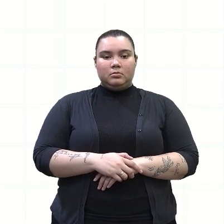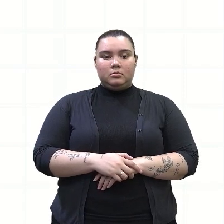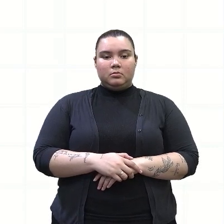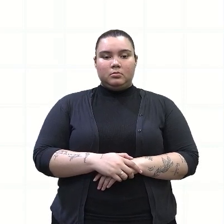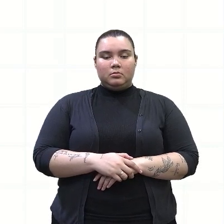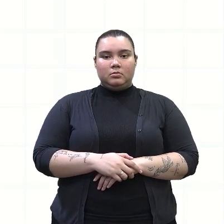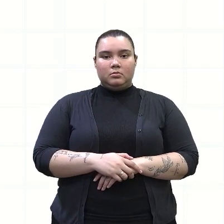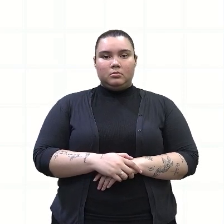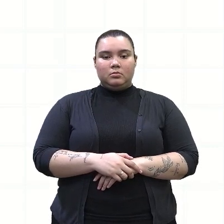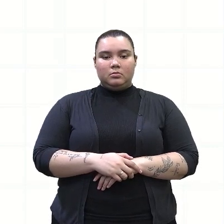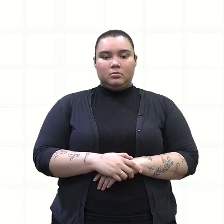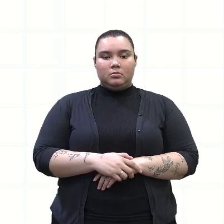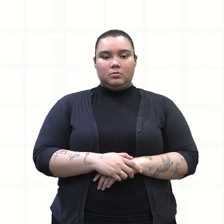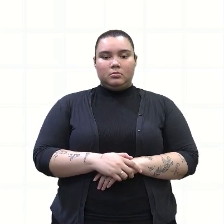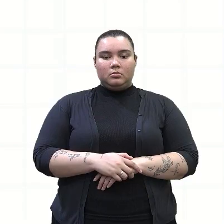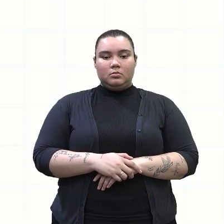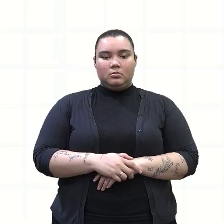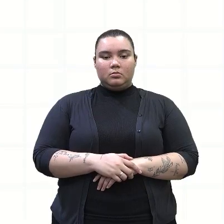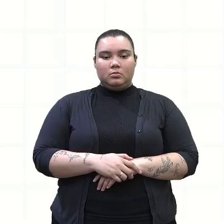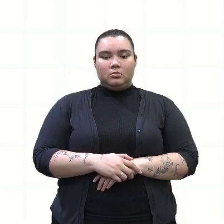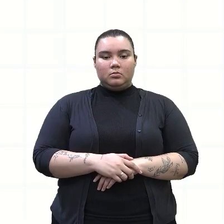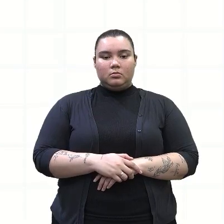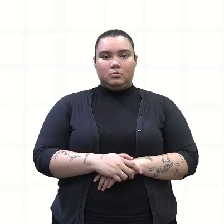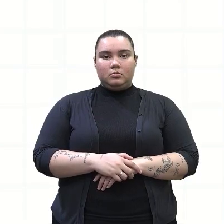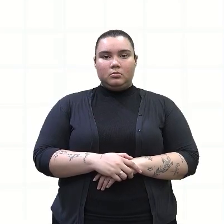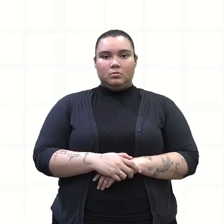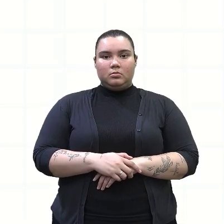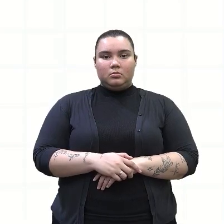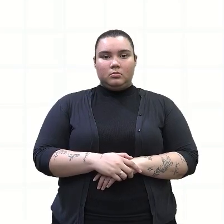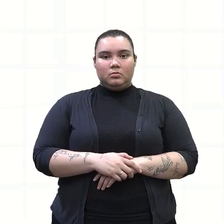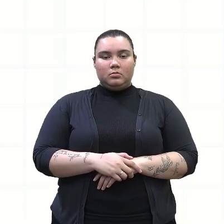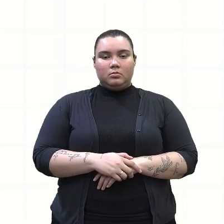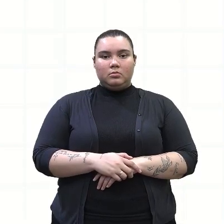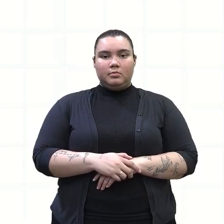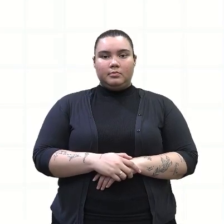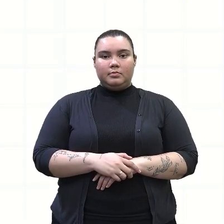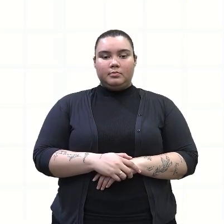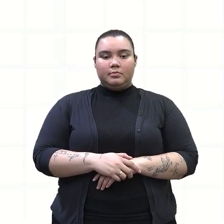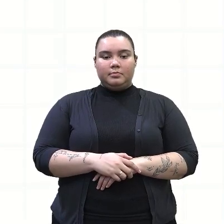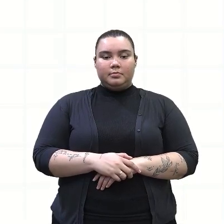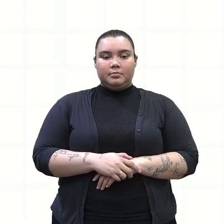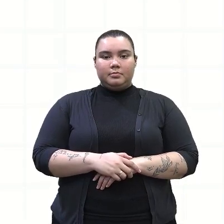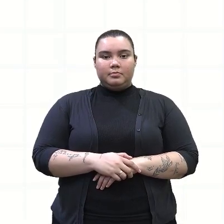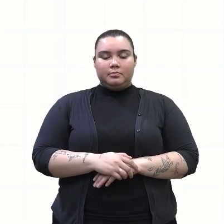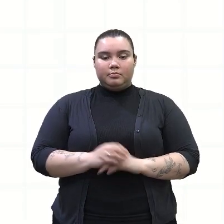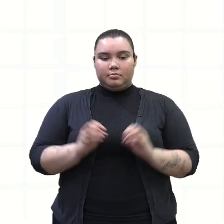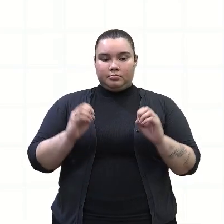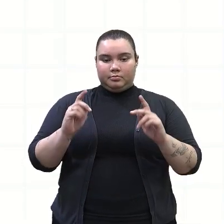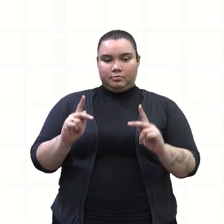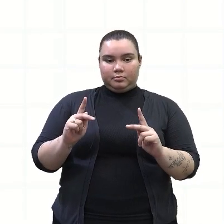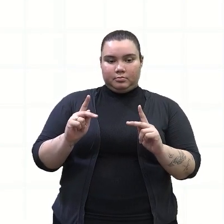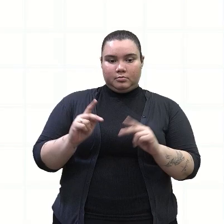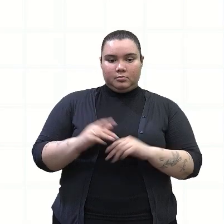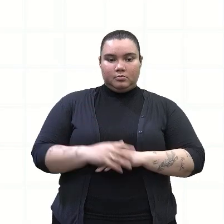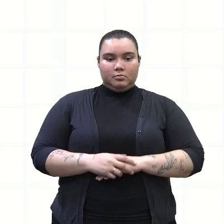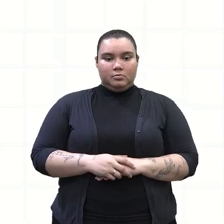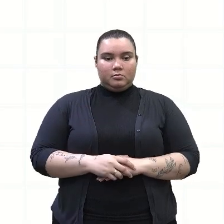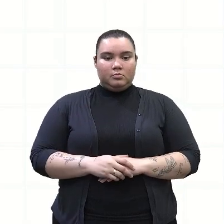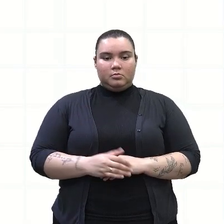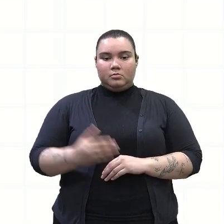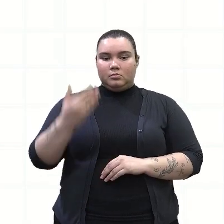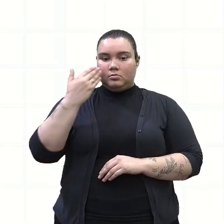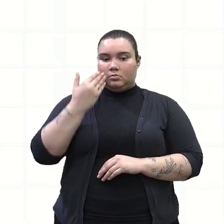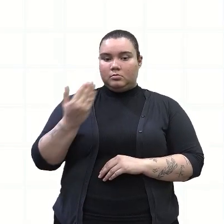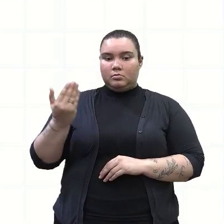108.1 and 0.41 centímetros, ok? Então, isso aqui,